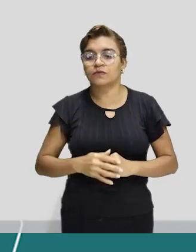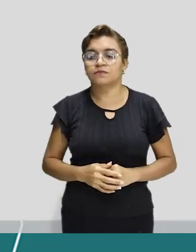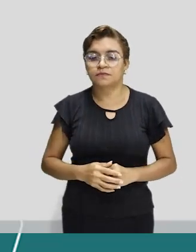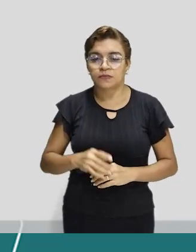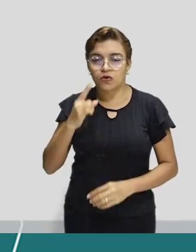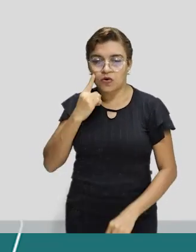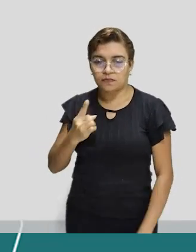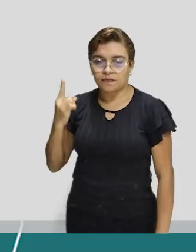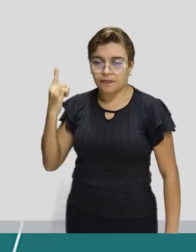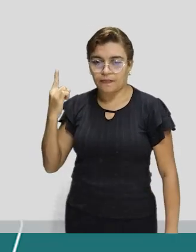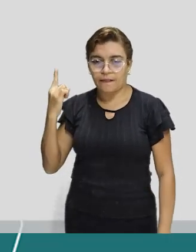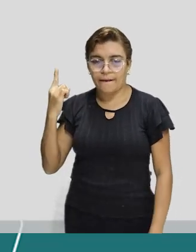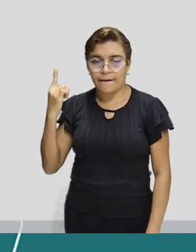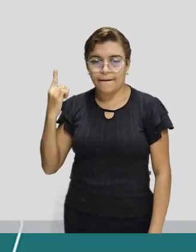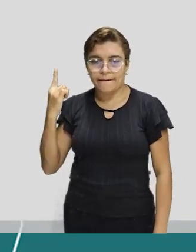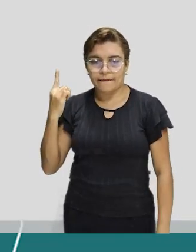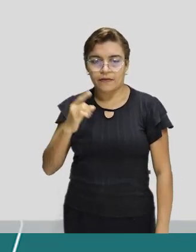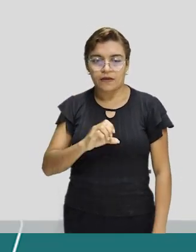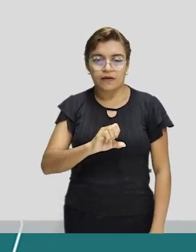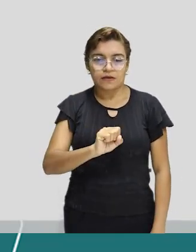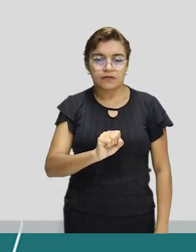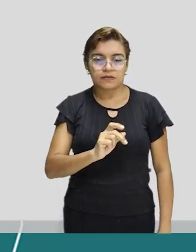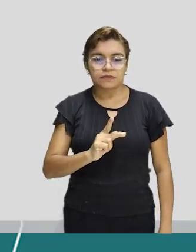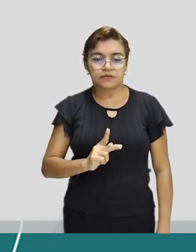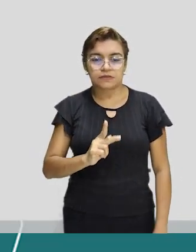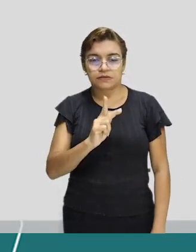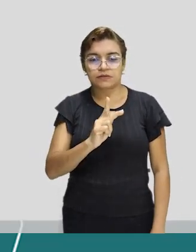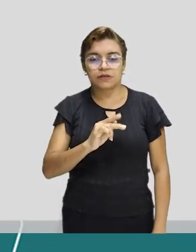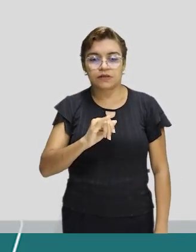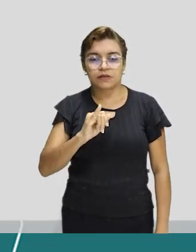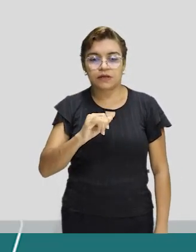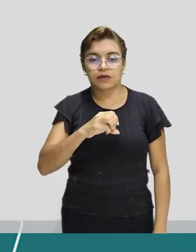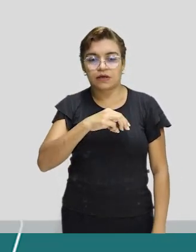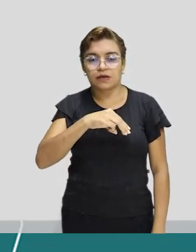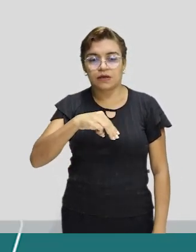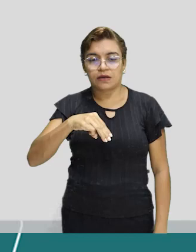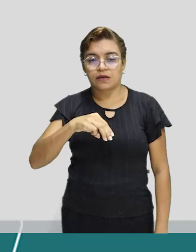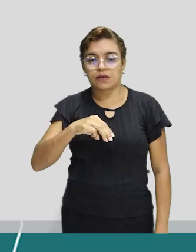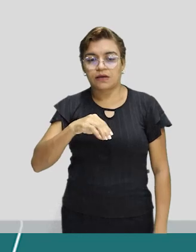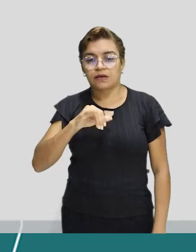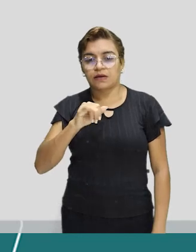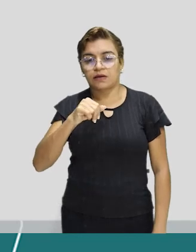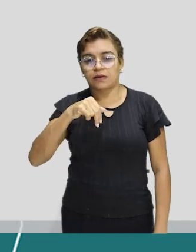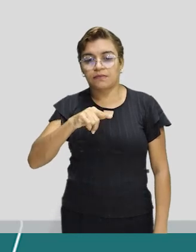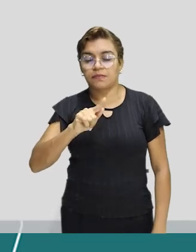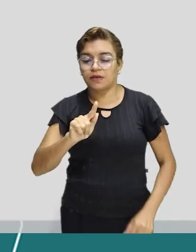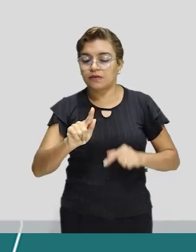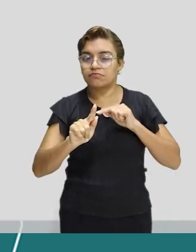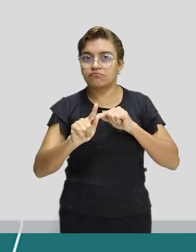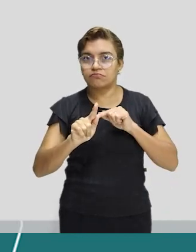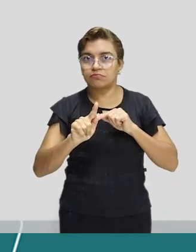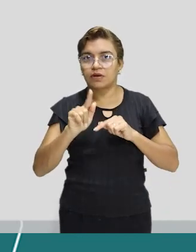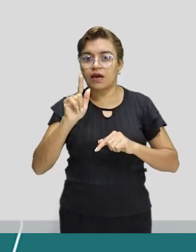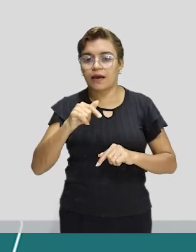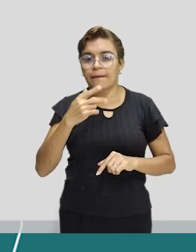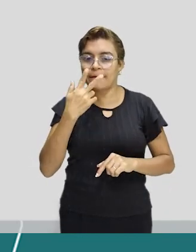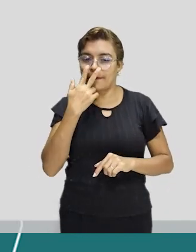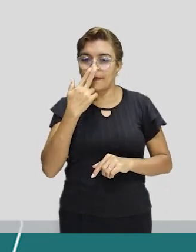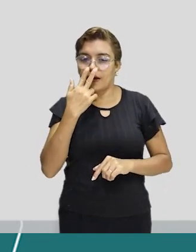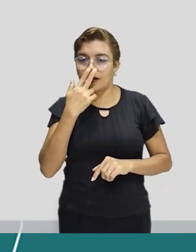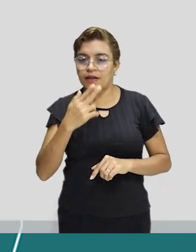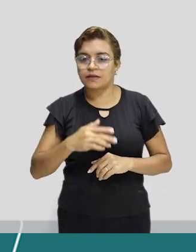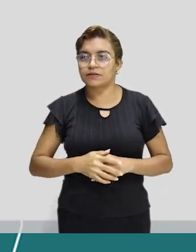esses nomes. Skimming e scanning. Bem rapidamente, skimming vem de skim,